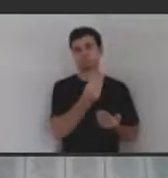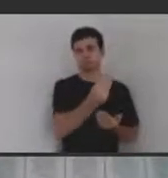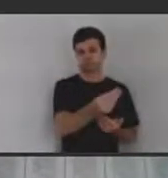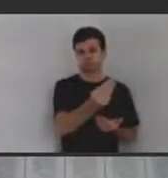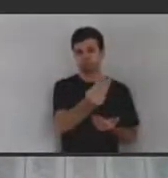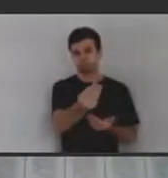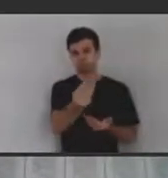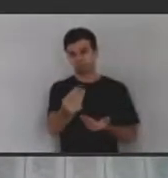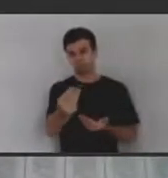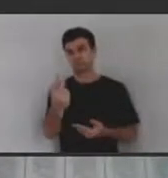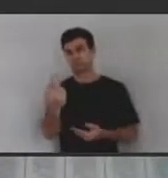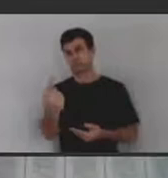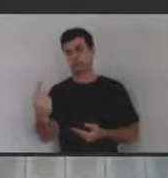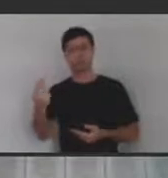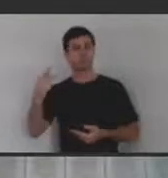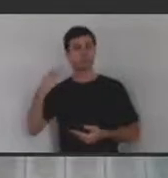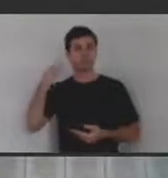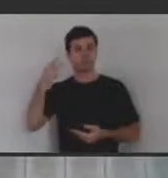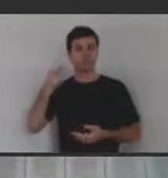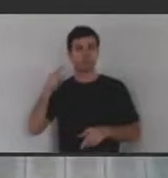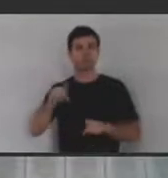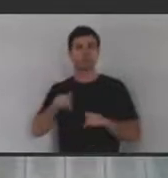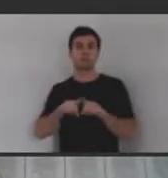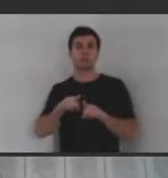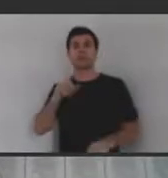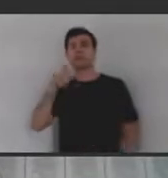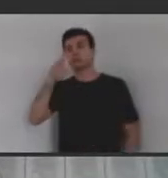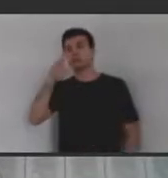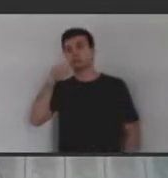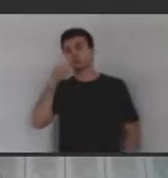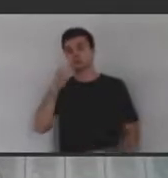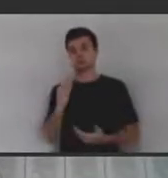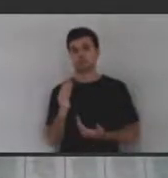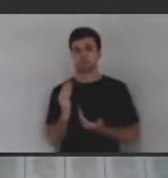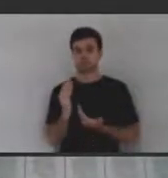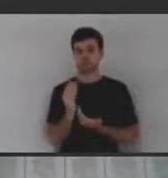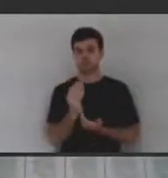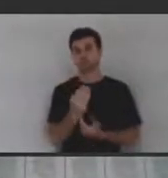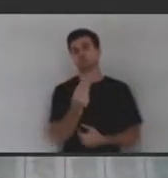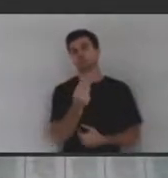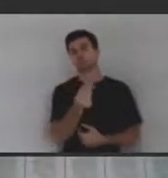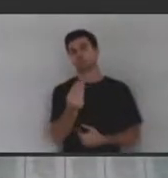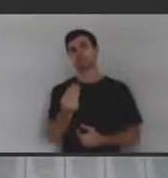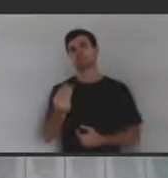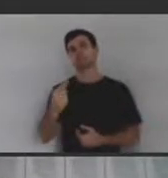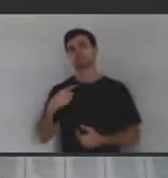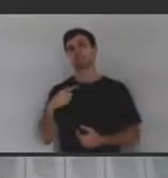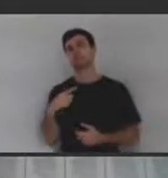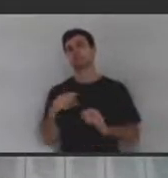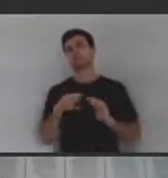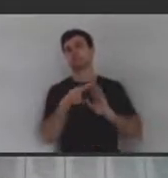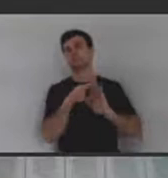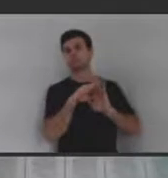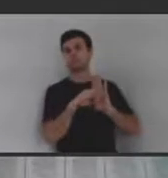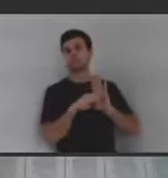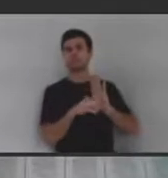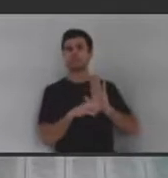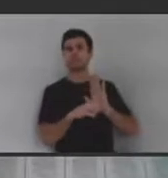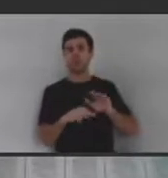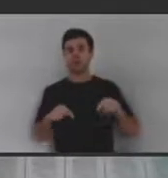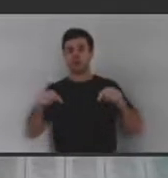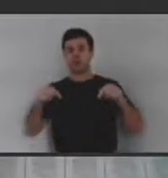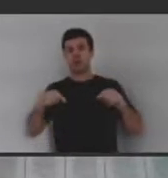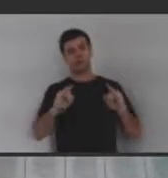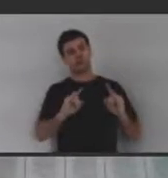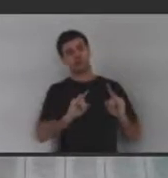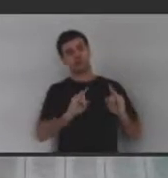servidores da Câmara Municipal, para a portaria da Câmara, com as normativas, para que o prédio da Câmara tenha um funcionamento